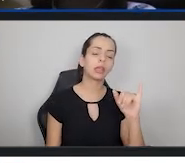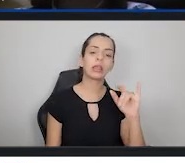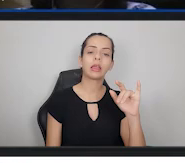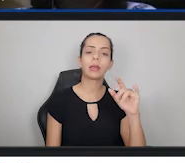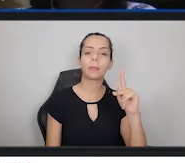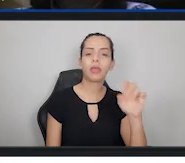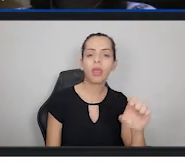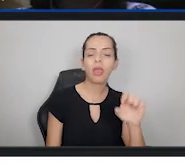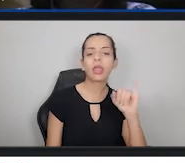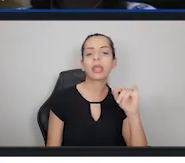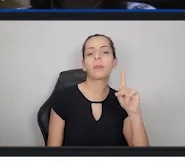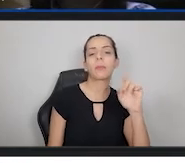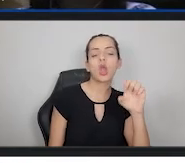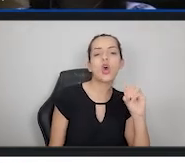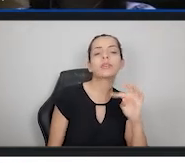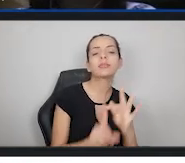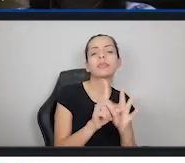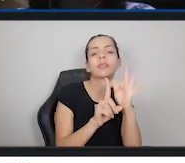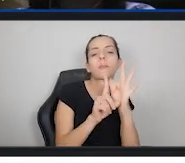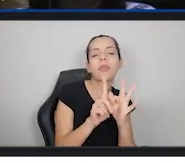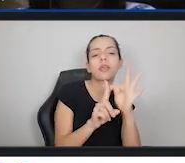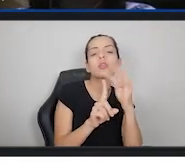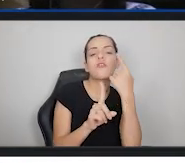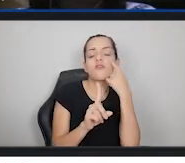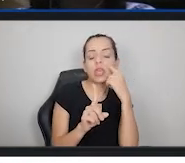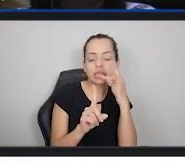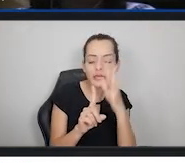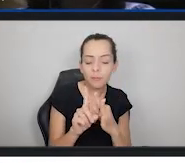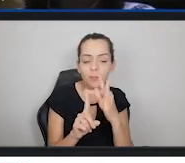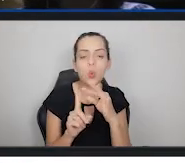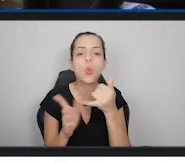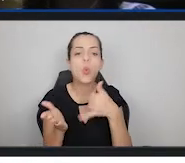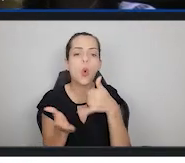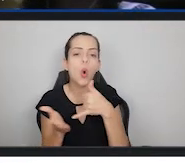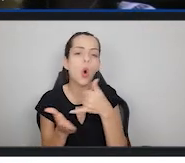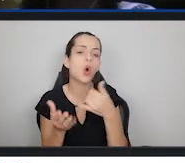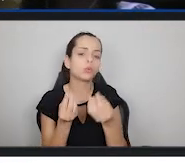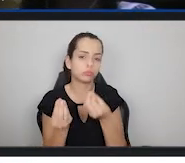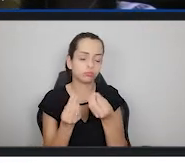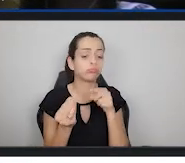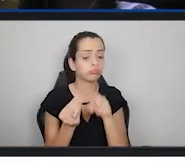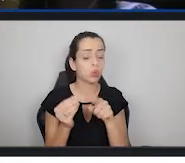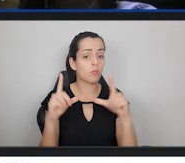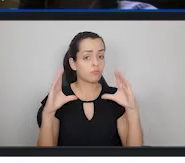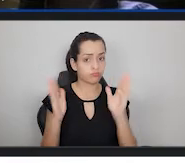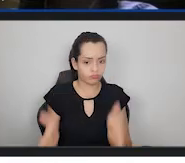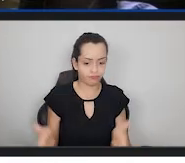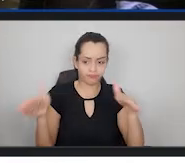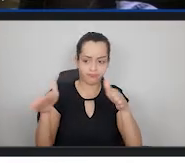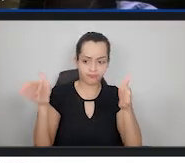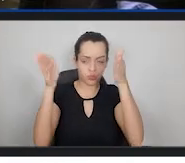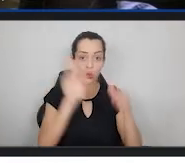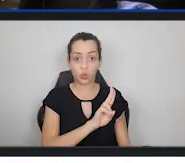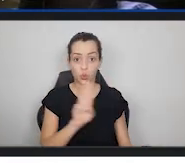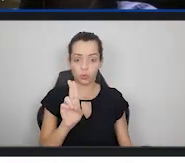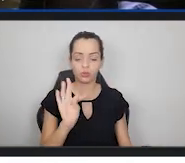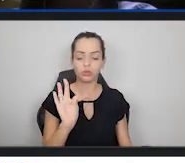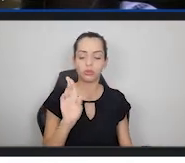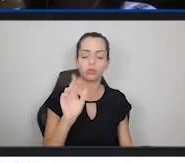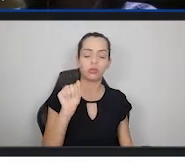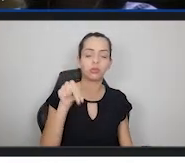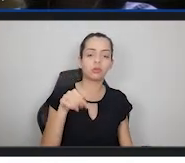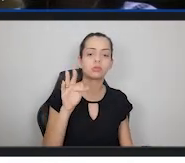o tanque de expansão, em função das variações do volume de óleo aqui no tanque, é o que a gente chama de tanque de expansão, né? Aí